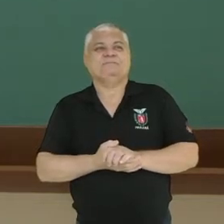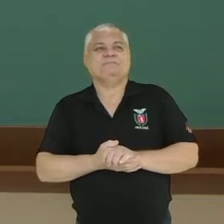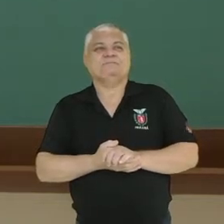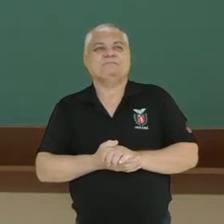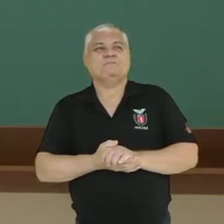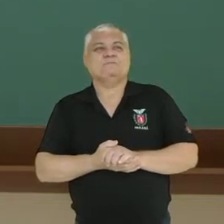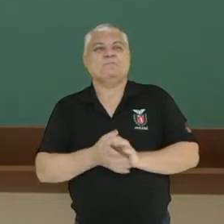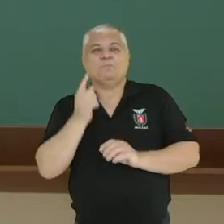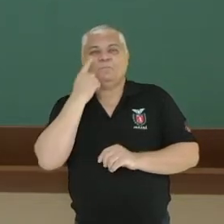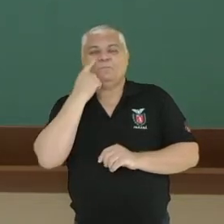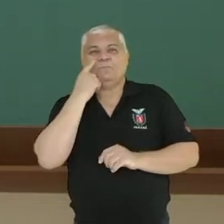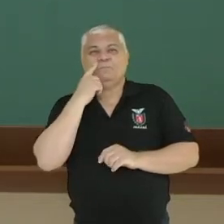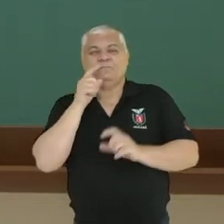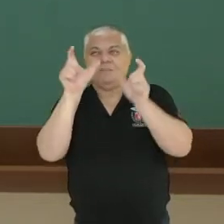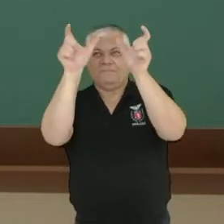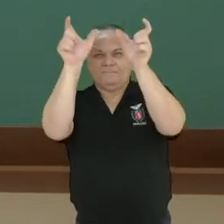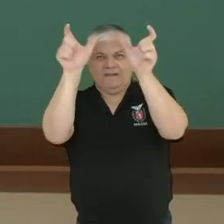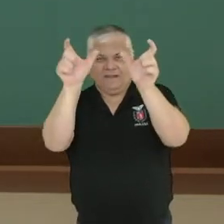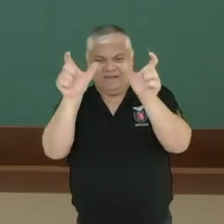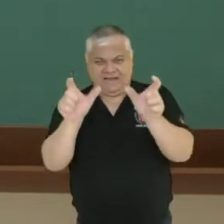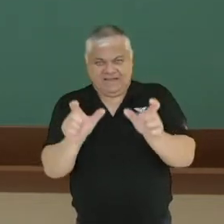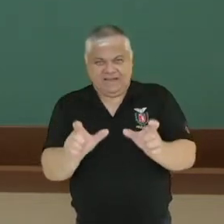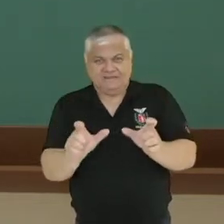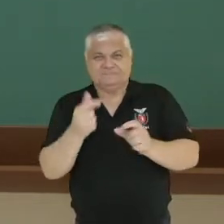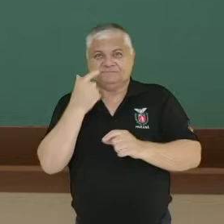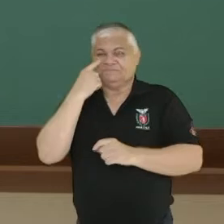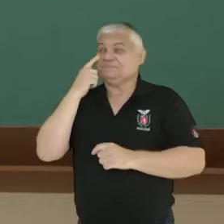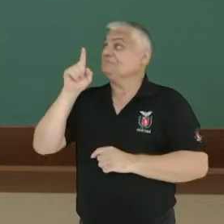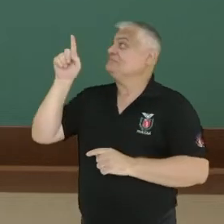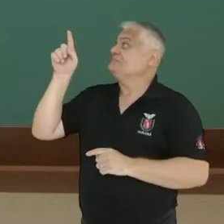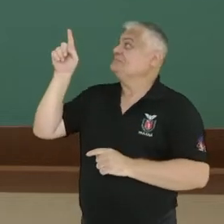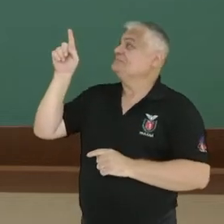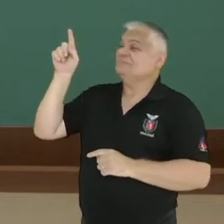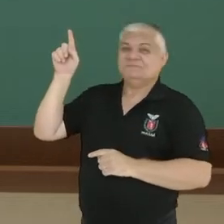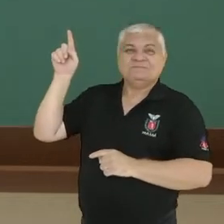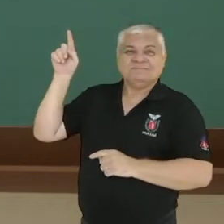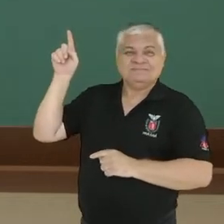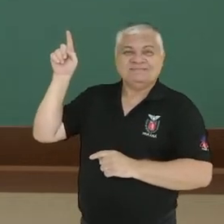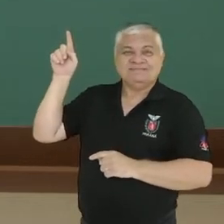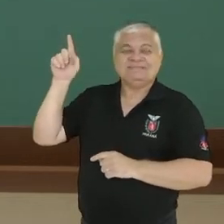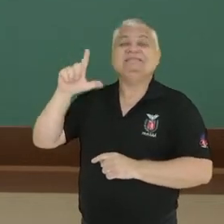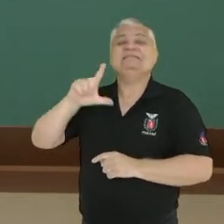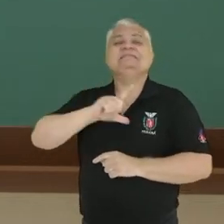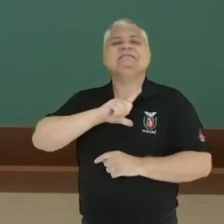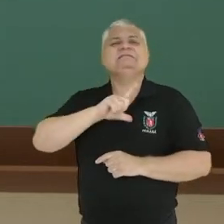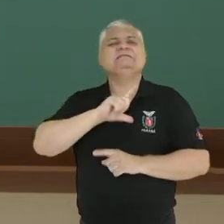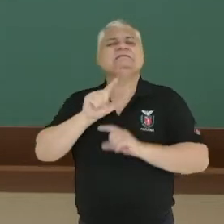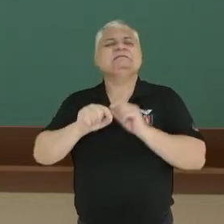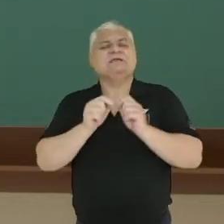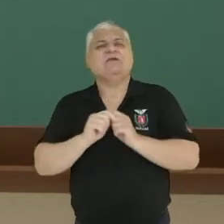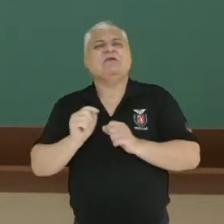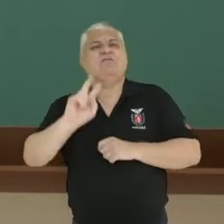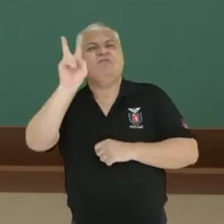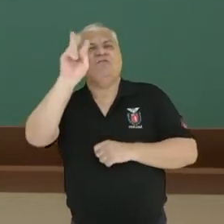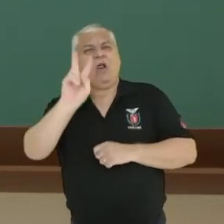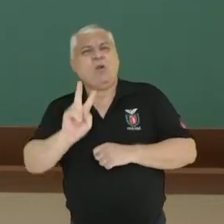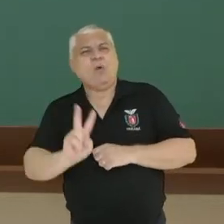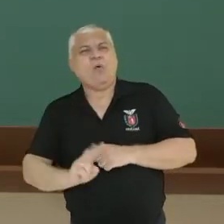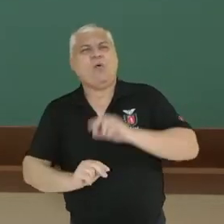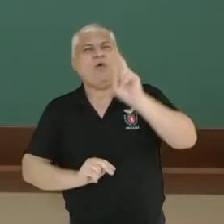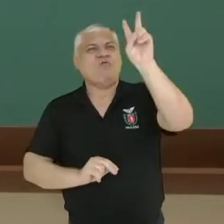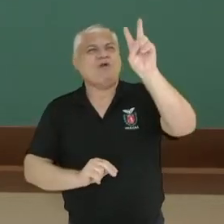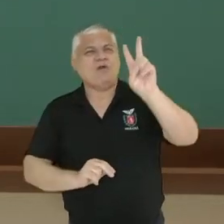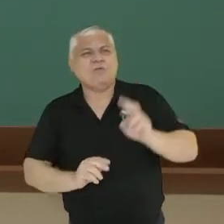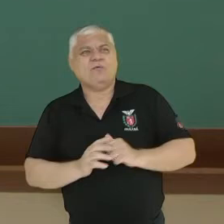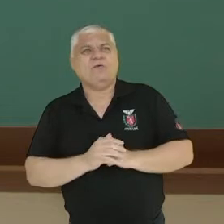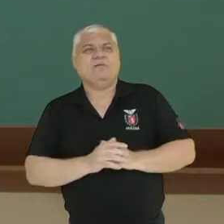A tábua de logaritmos decimais. Então, essa tabela a seguir aqui, ela mostra alguns valores de logaritmos